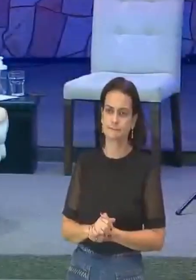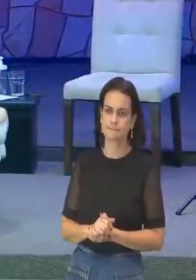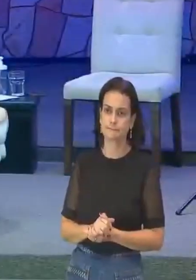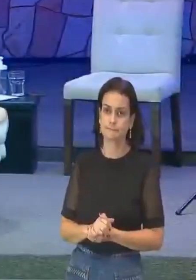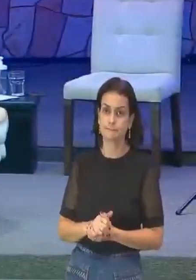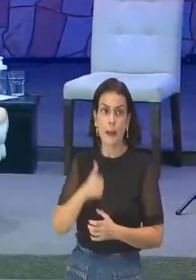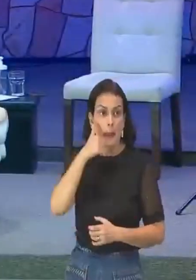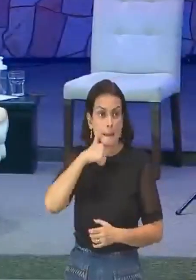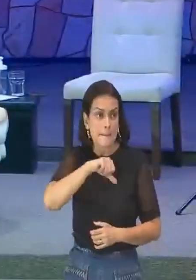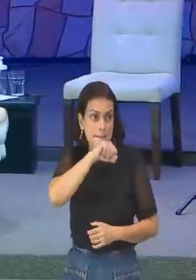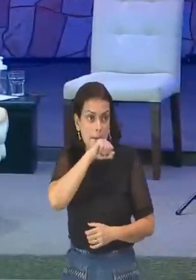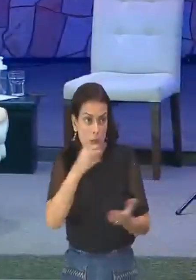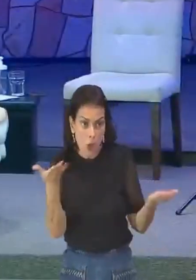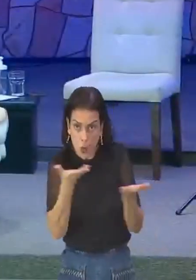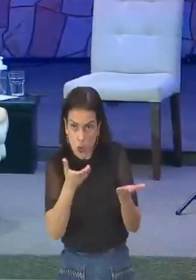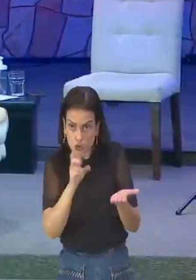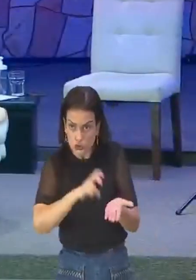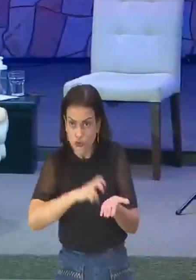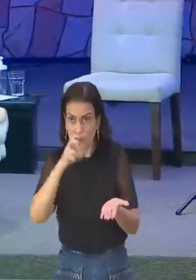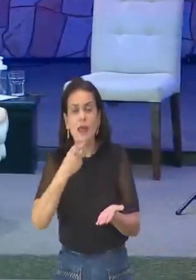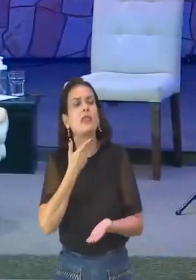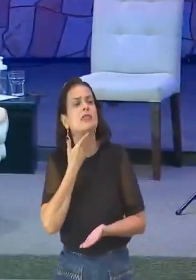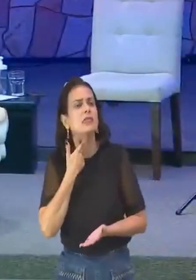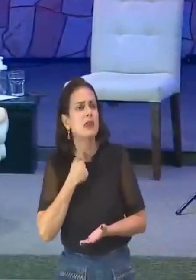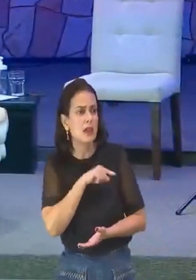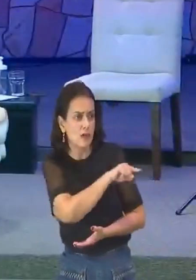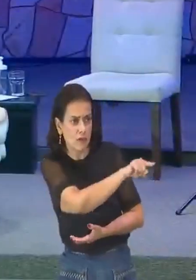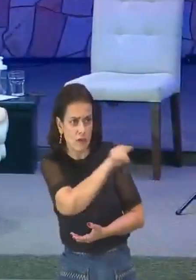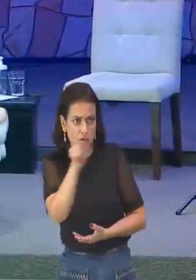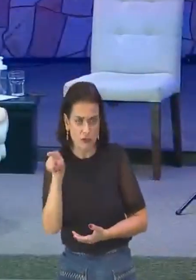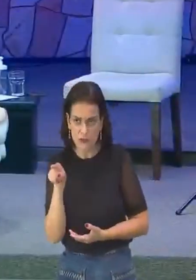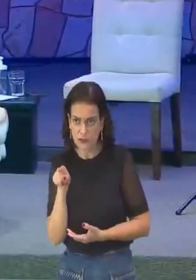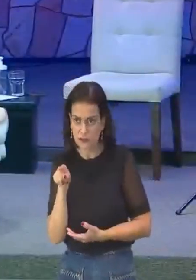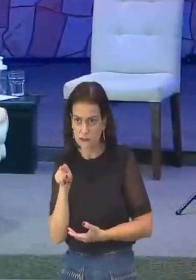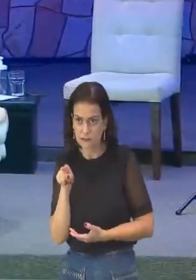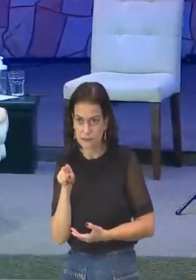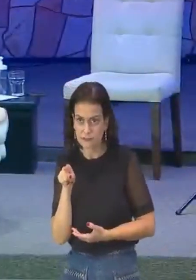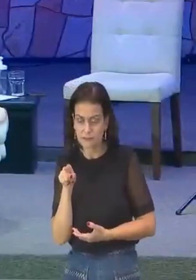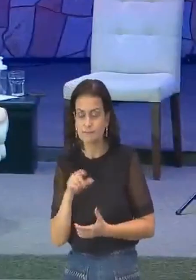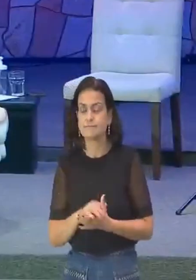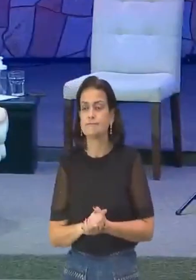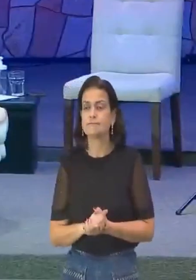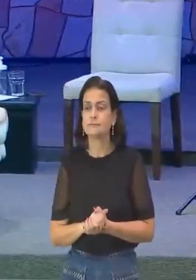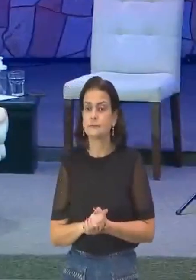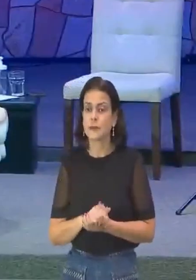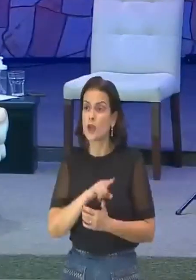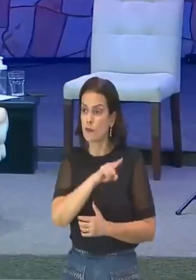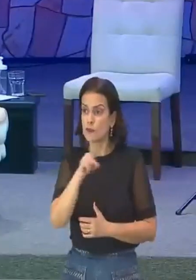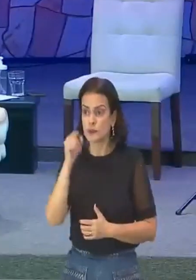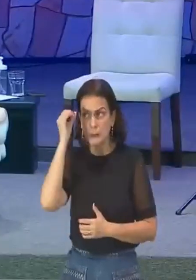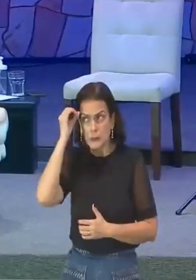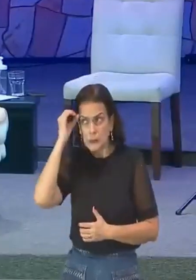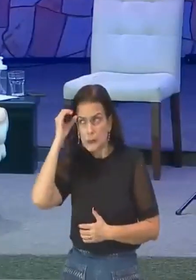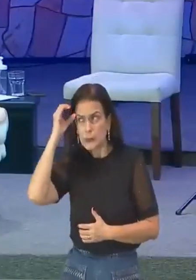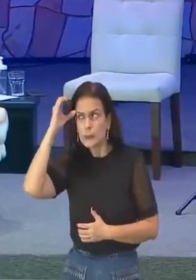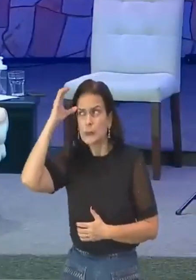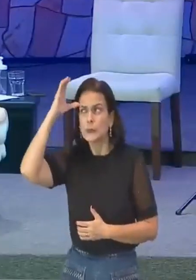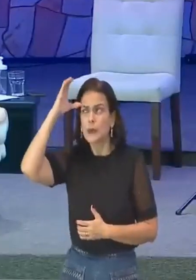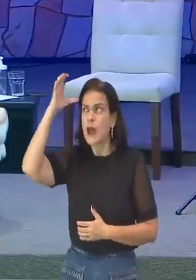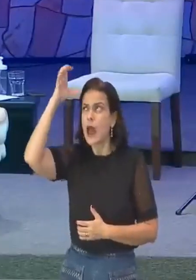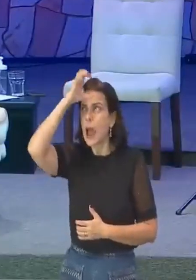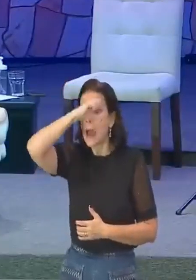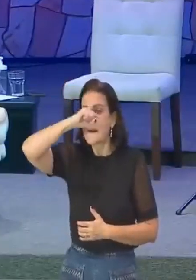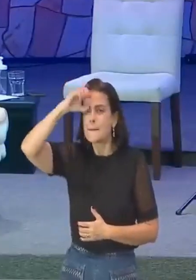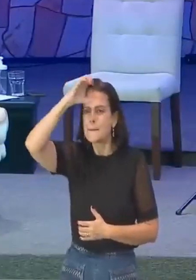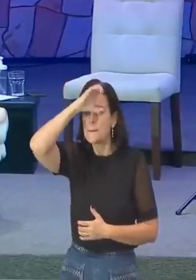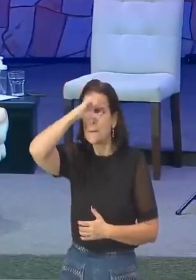Você, mãe, nesta manhã, o meu desejo a você é que você conheça, aprenda